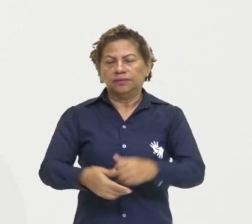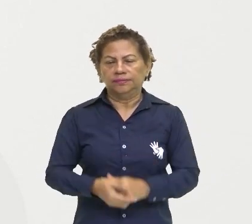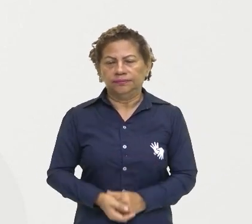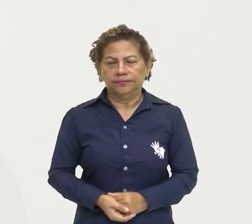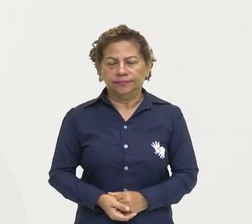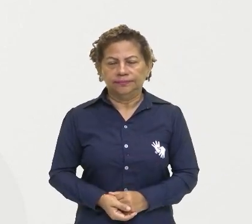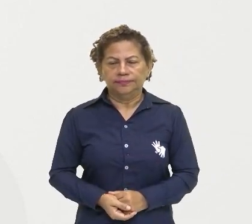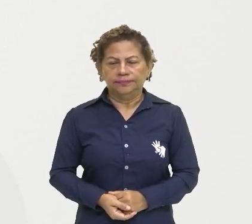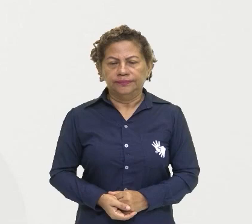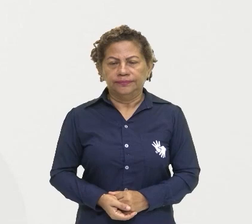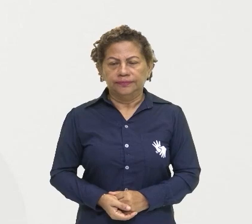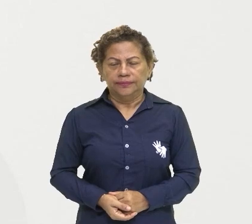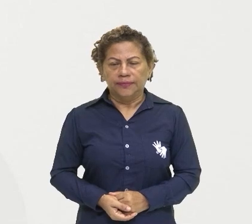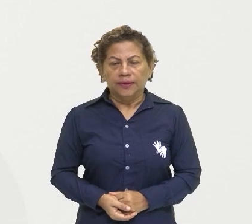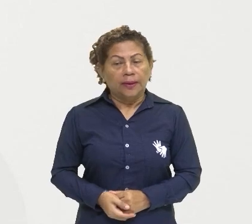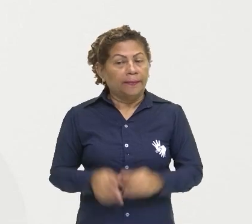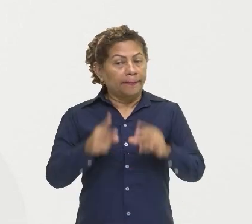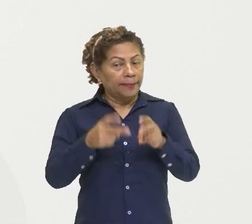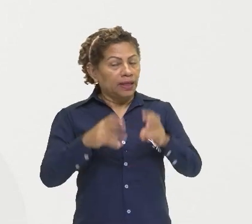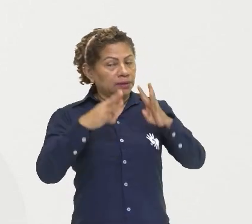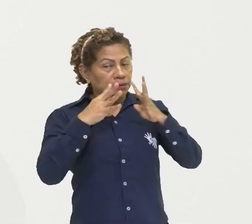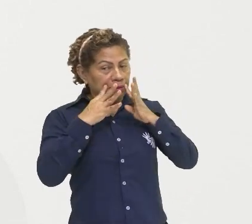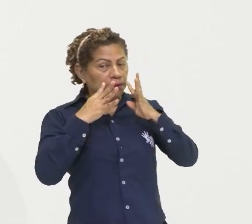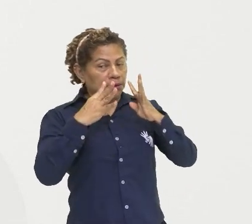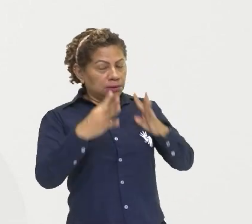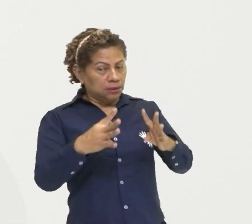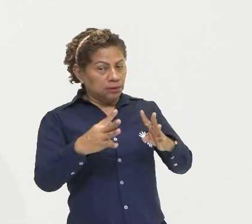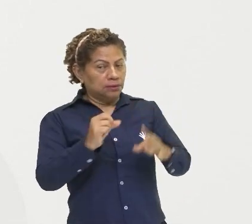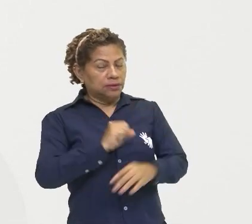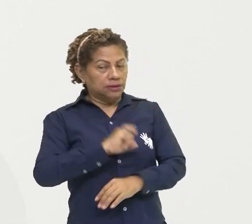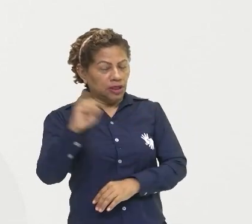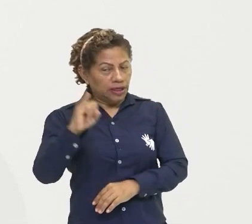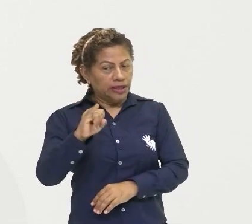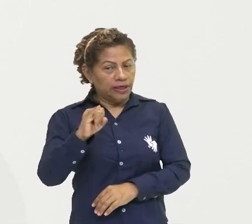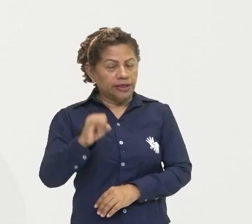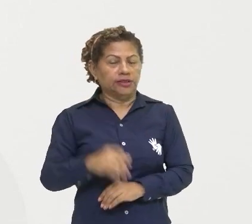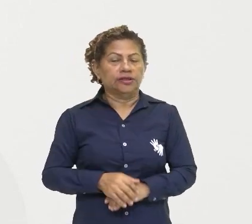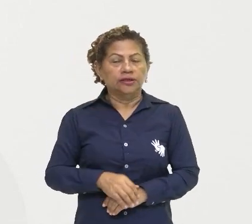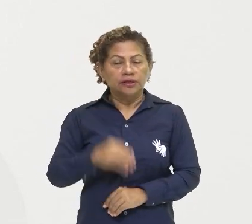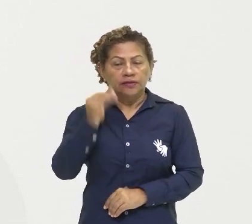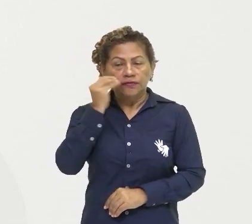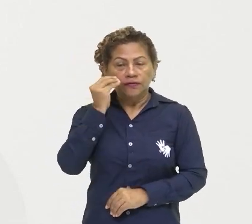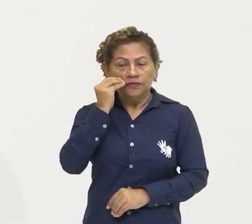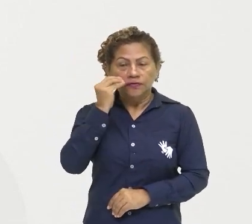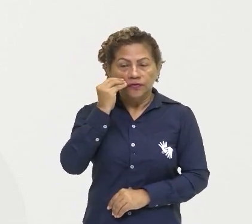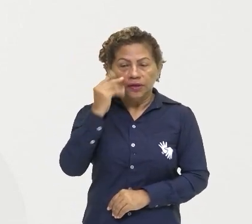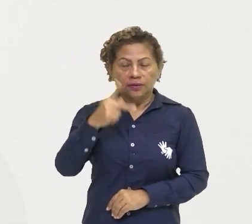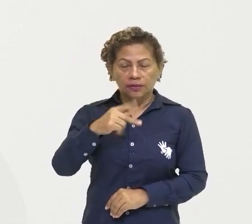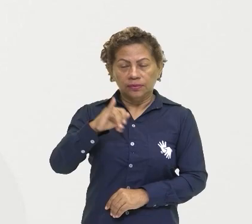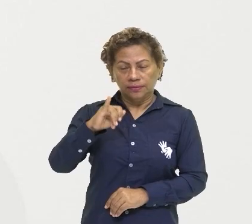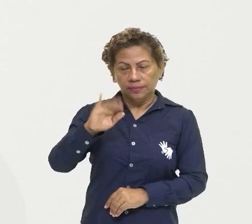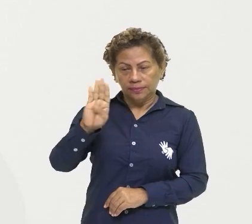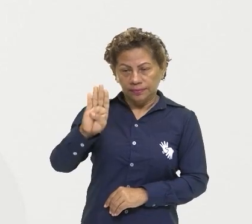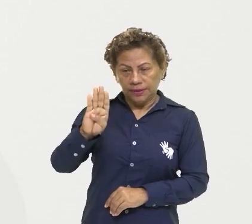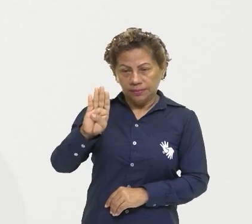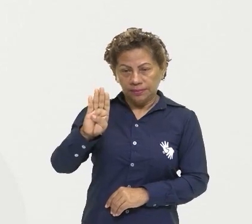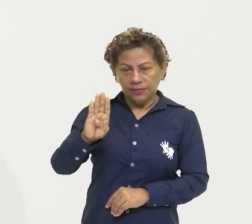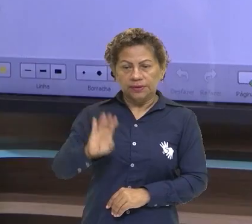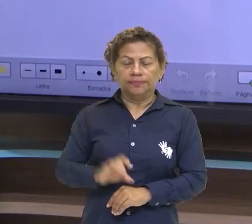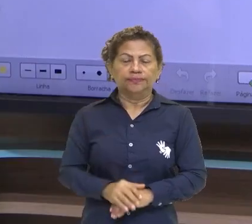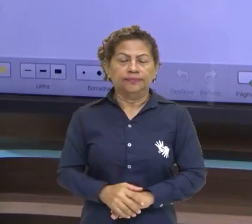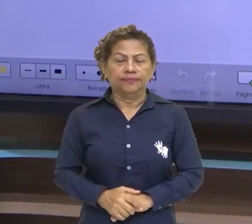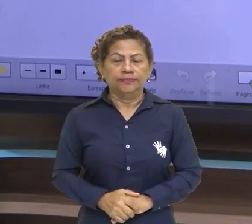seguinte, olha, se a gente pegar um dado, por exemplo, um indicador como o PIB, ele pode dar se a gente pegar só